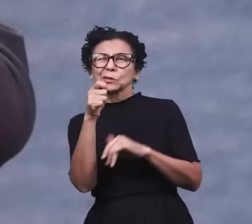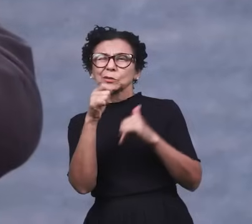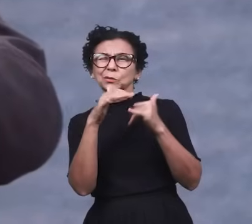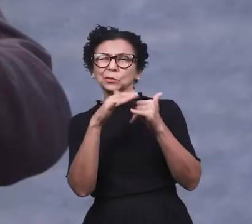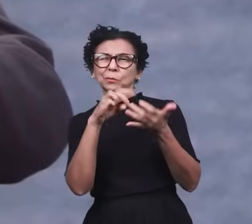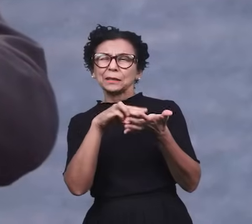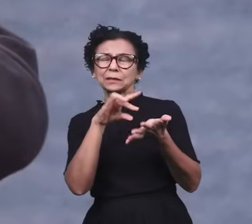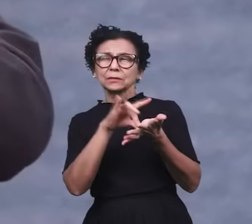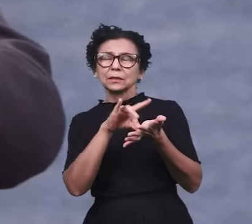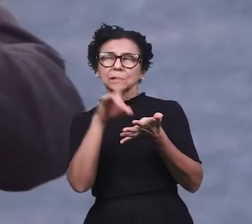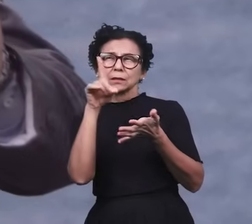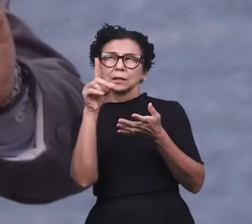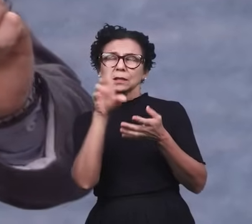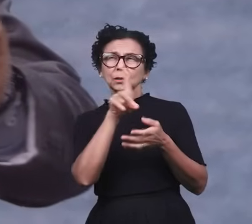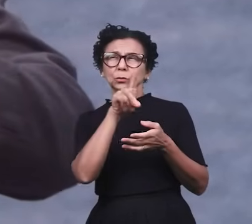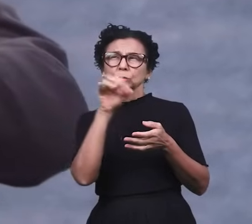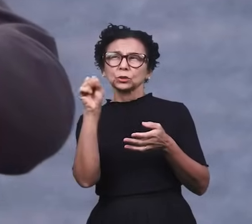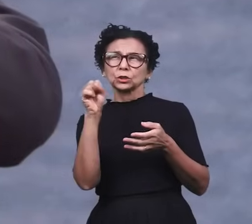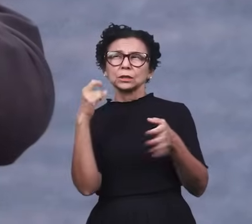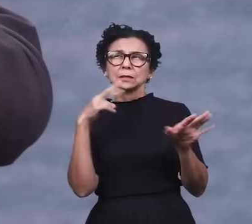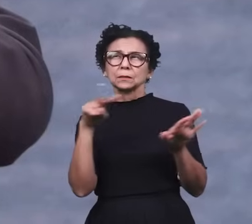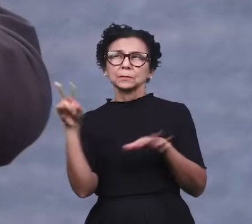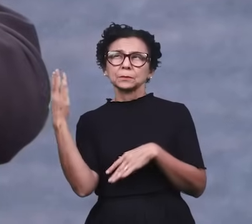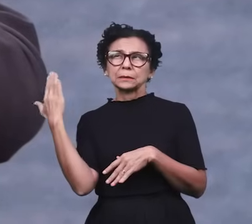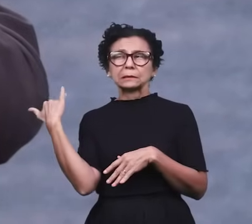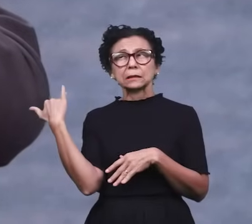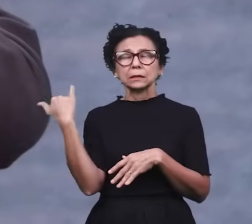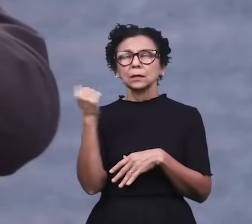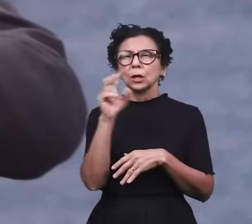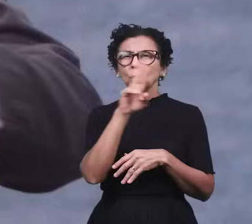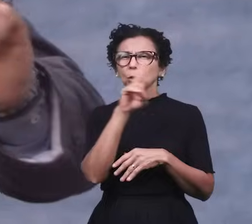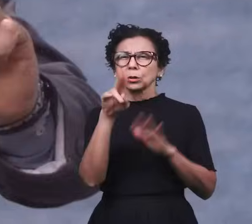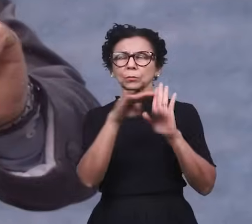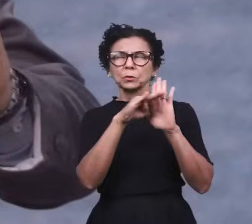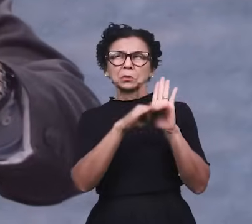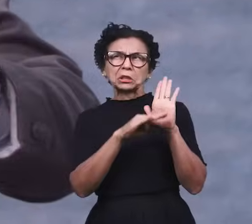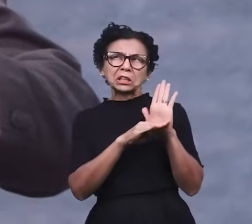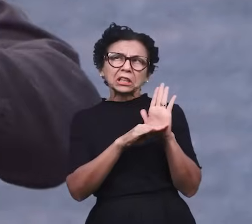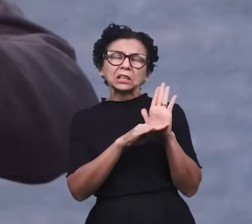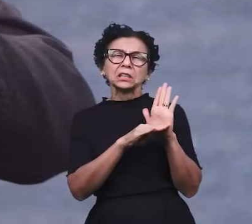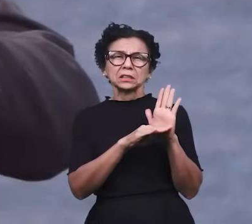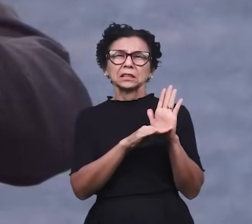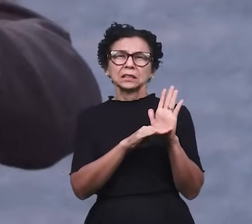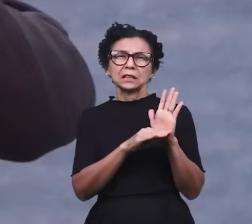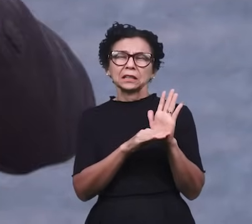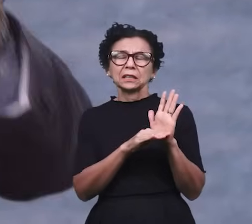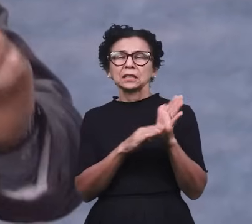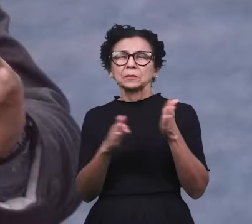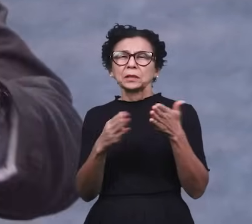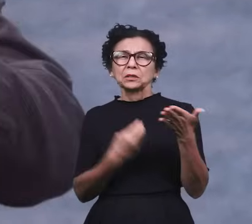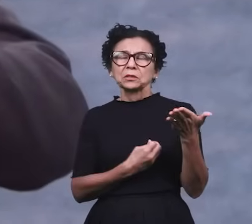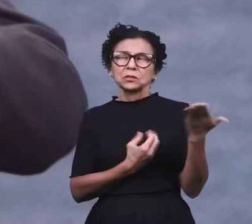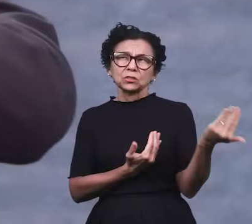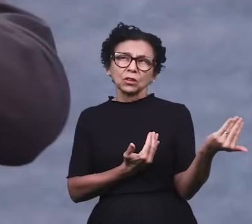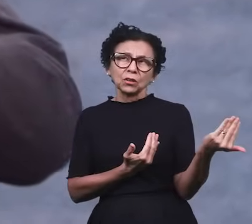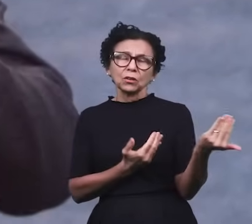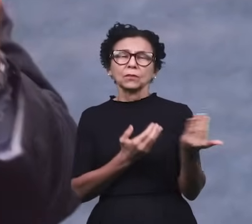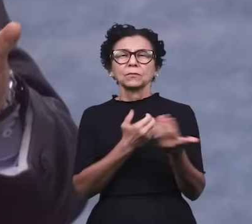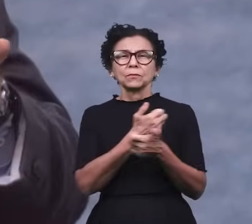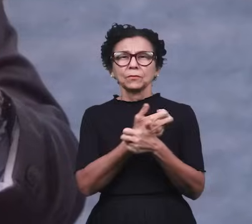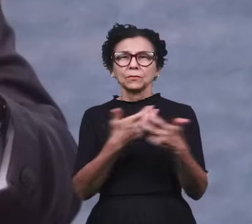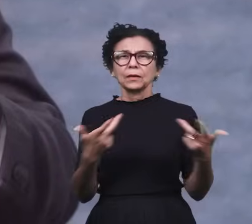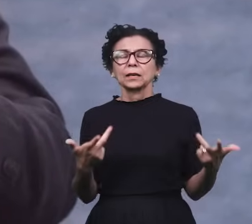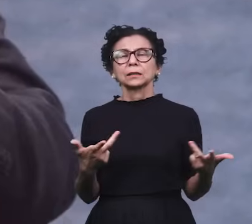lá ou a data da semana passada, ou o nome do programa, os dias da minha mocidade, vai lá na playlist, que tem